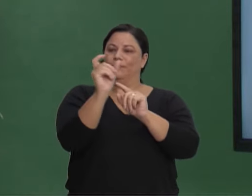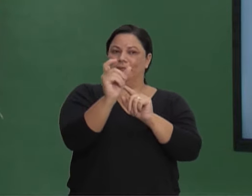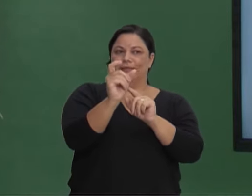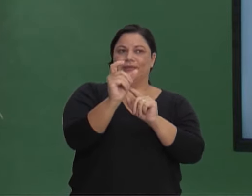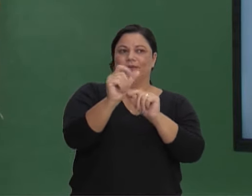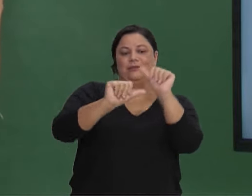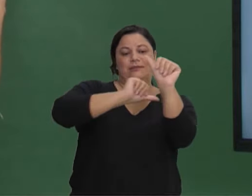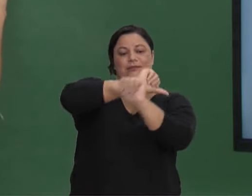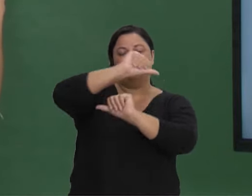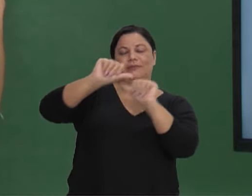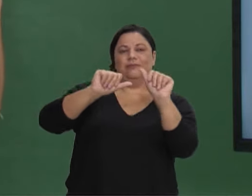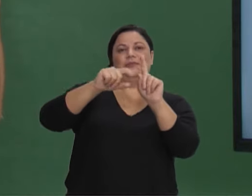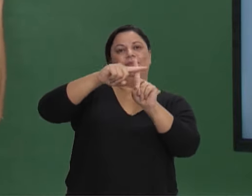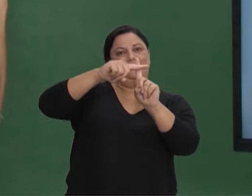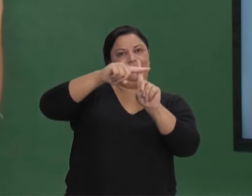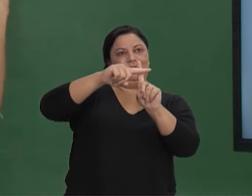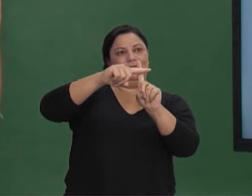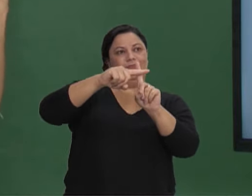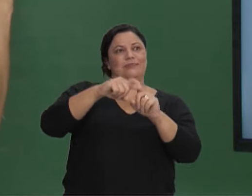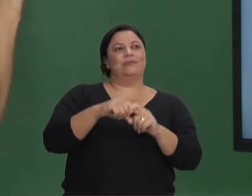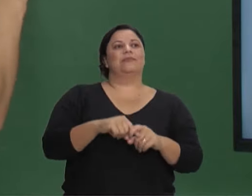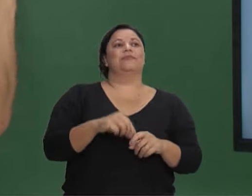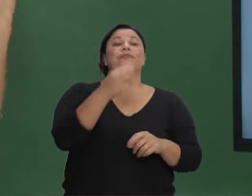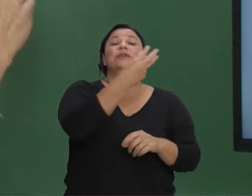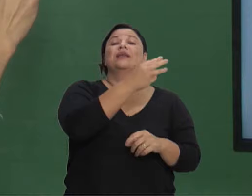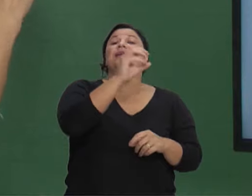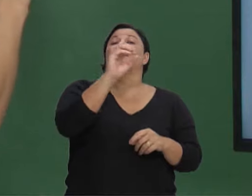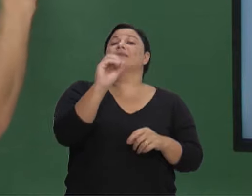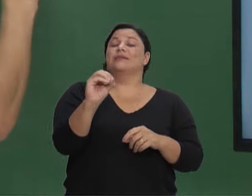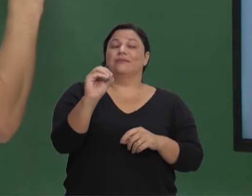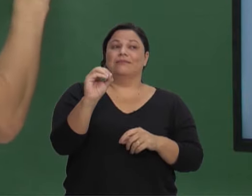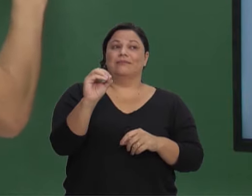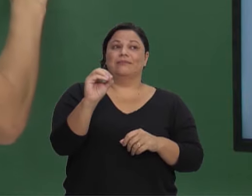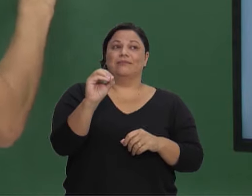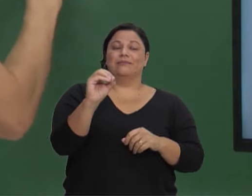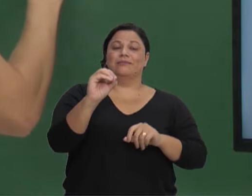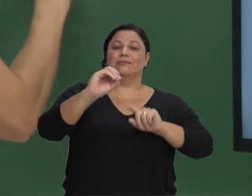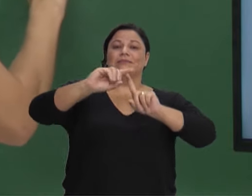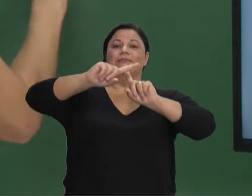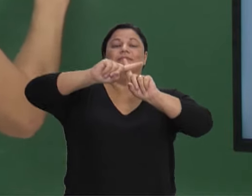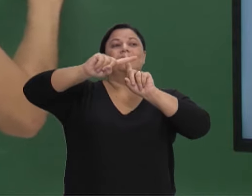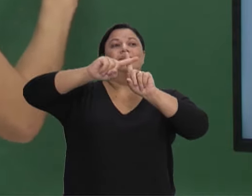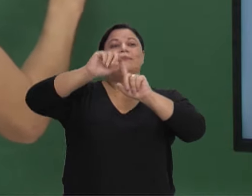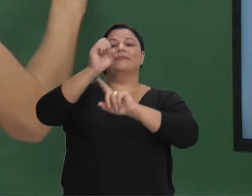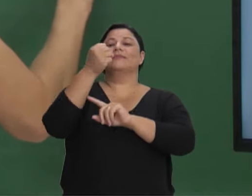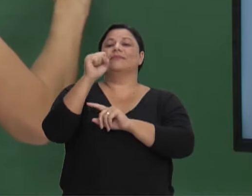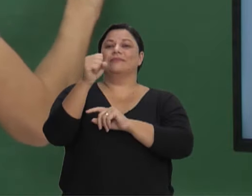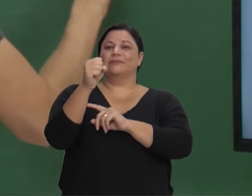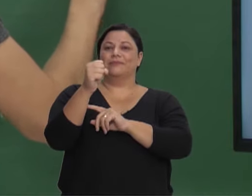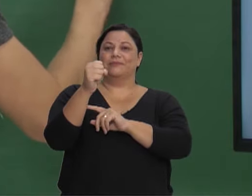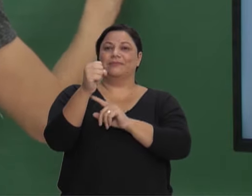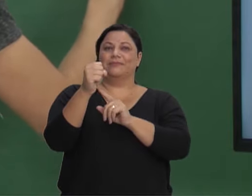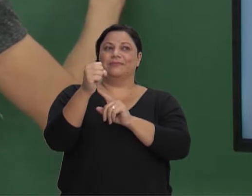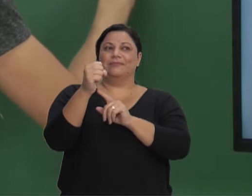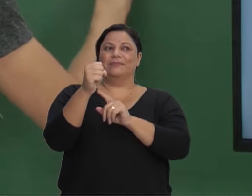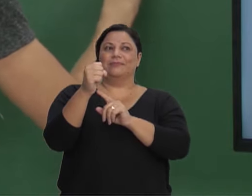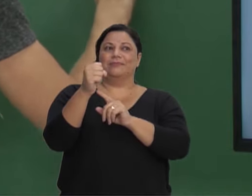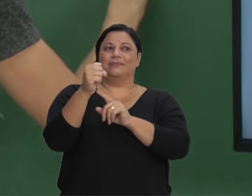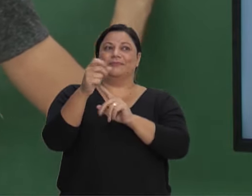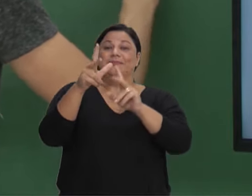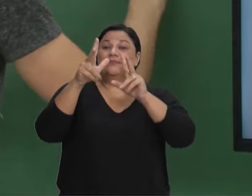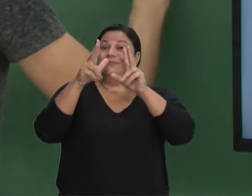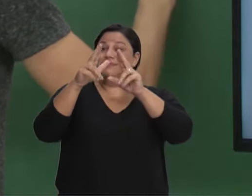positivo. Vou ficar com 30 mais 8 vai ser igual a